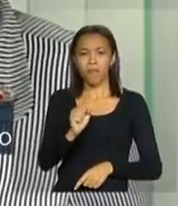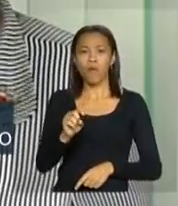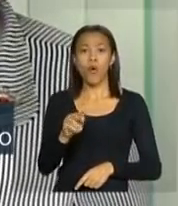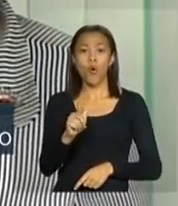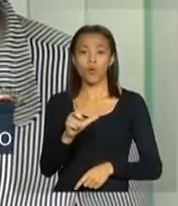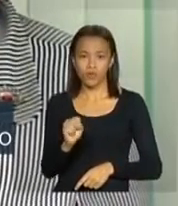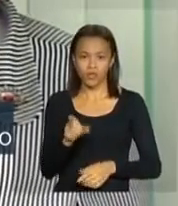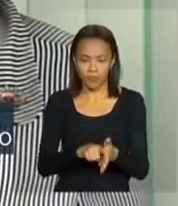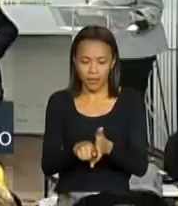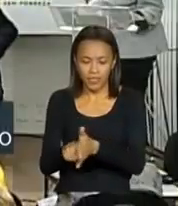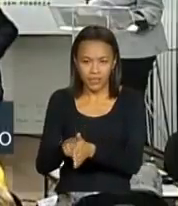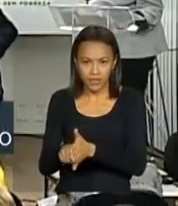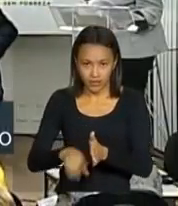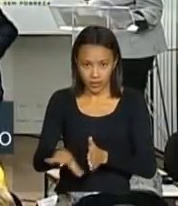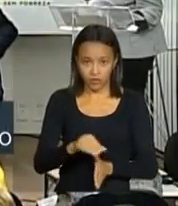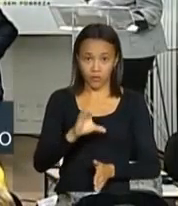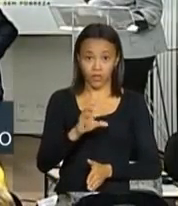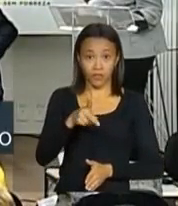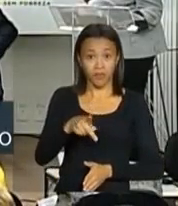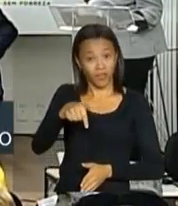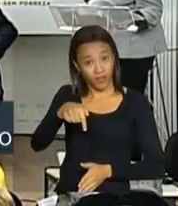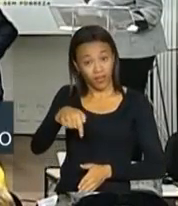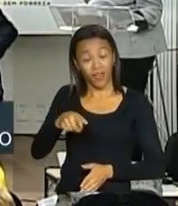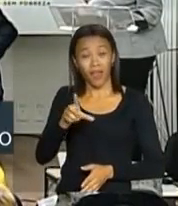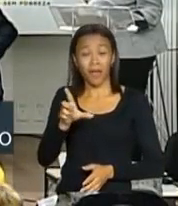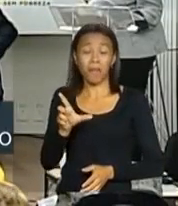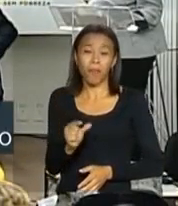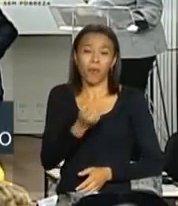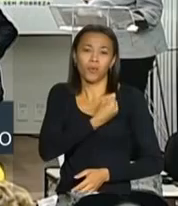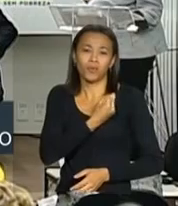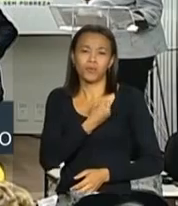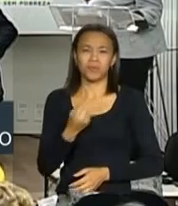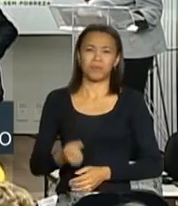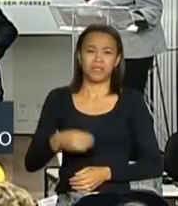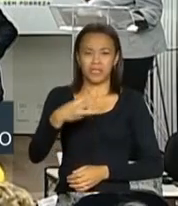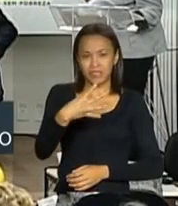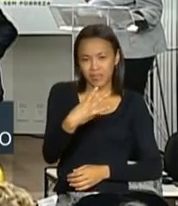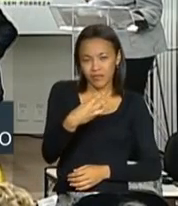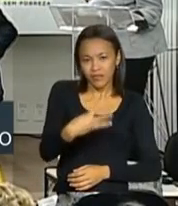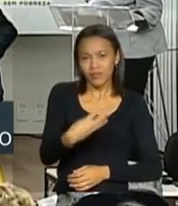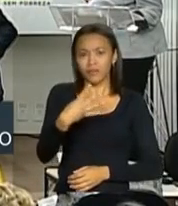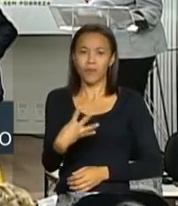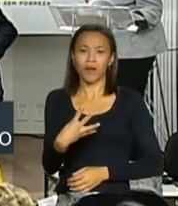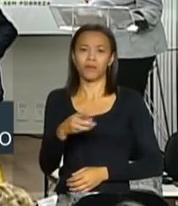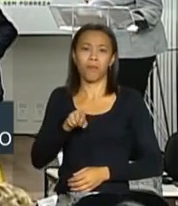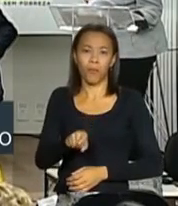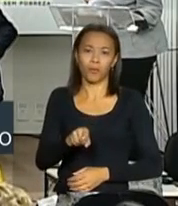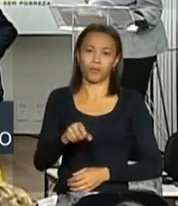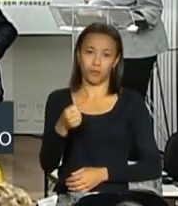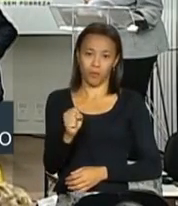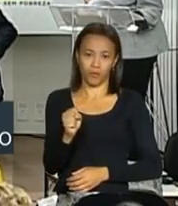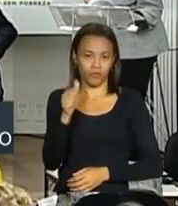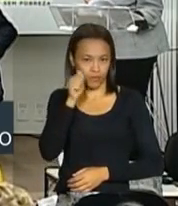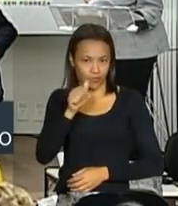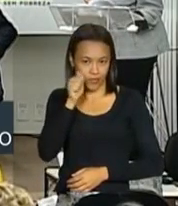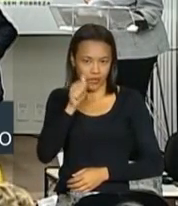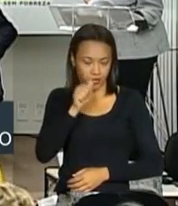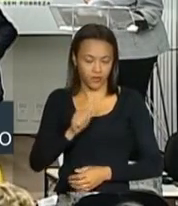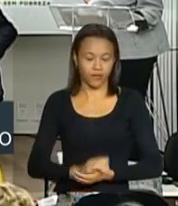produtividade, Cláudio, do CNPq, é pequeno ainda. É 34,8% de mulheres. E